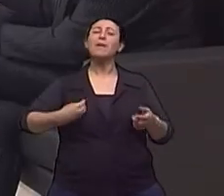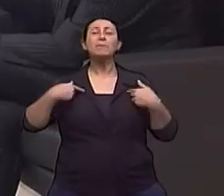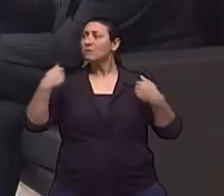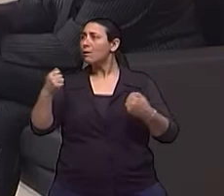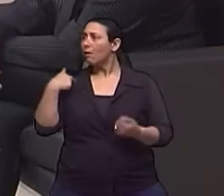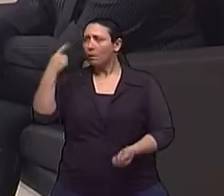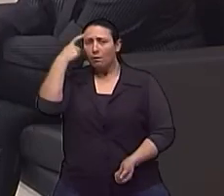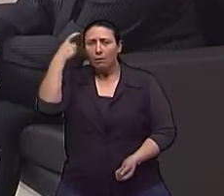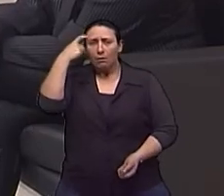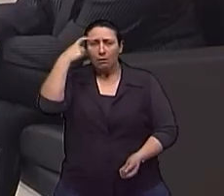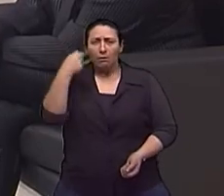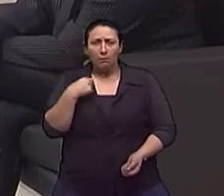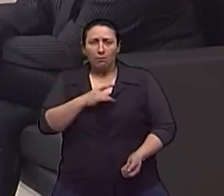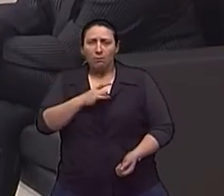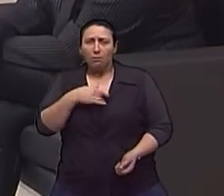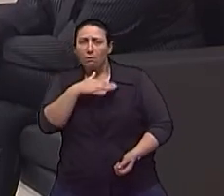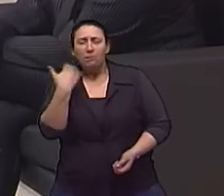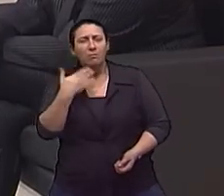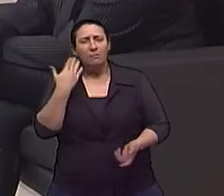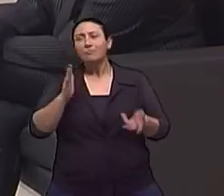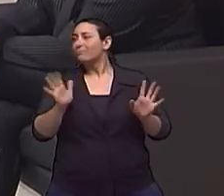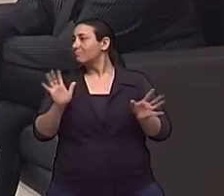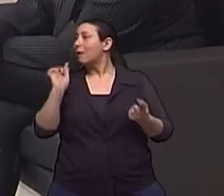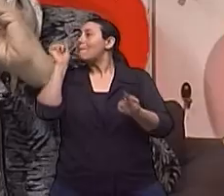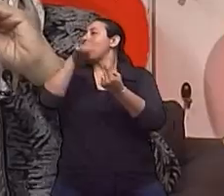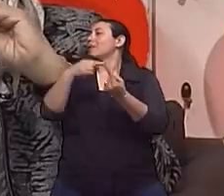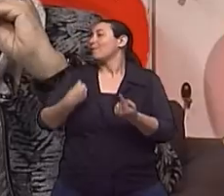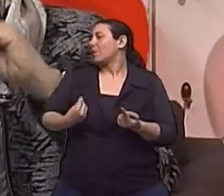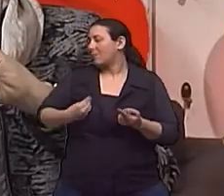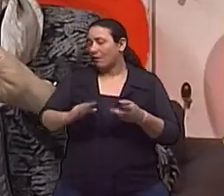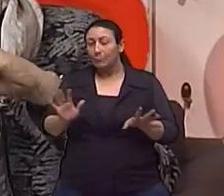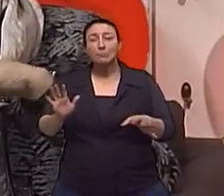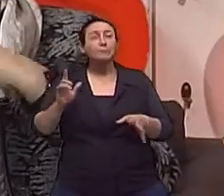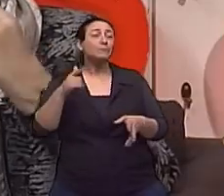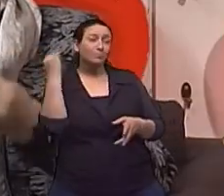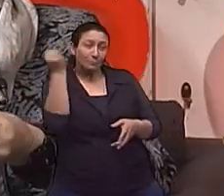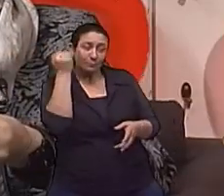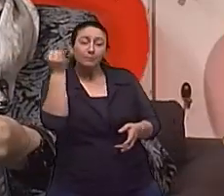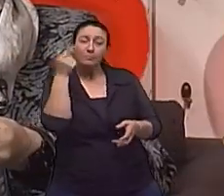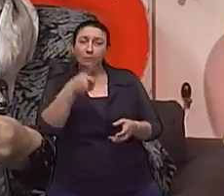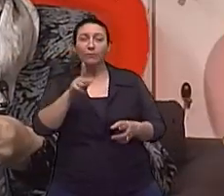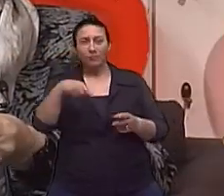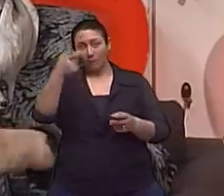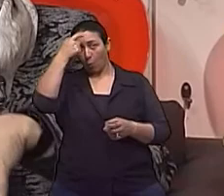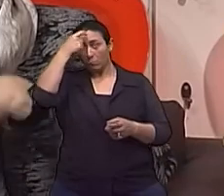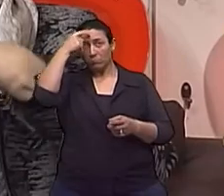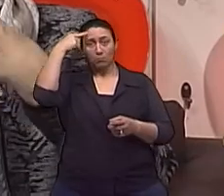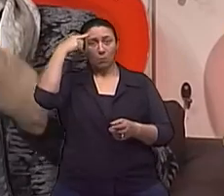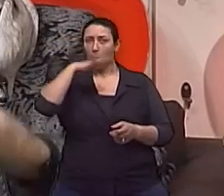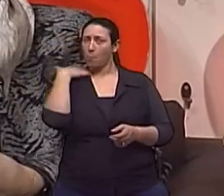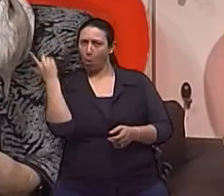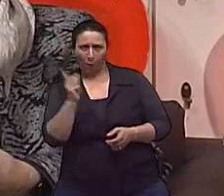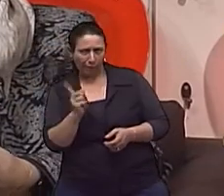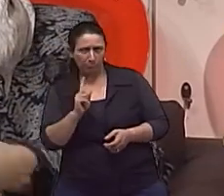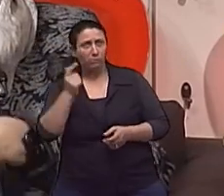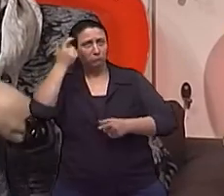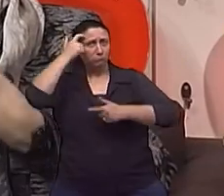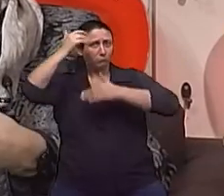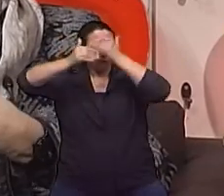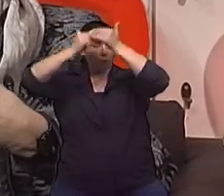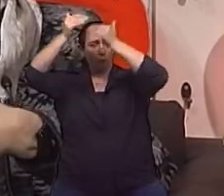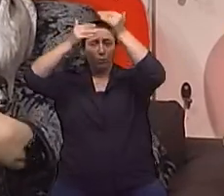viver quando não tem mania de morar em acabar sendo uma meta de vida por exemplo então sabendo que a consciência não morre que ela tá aqui para